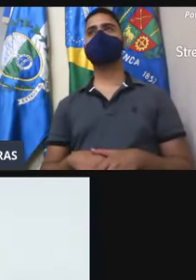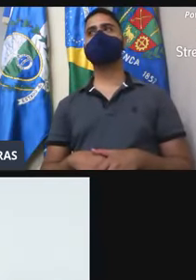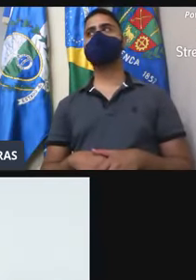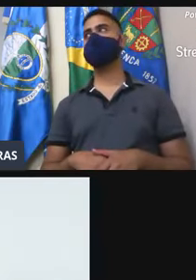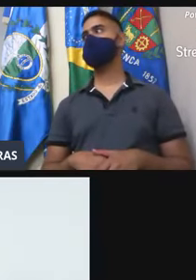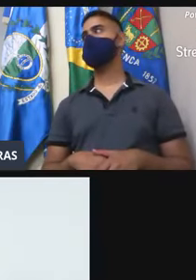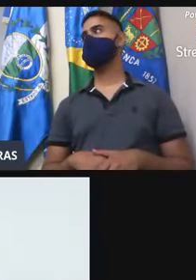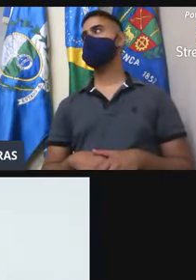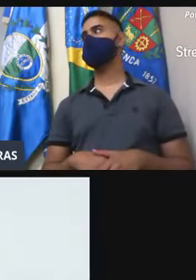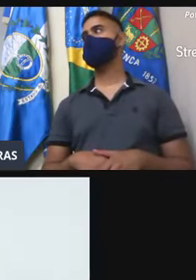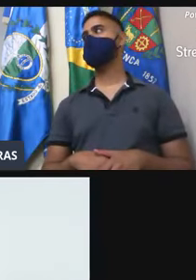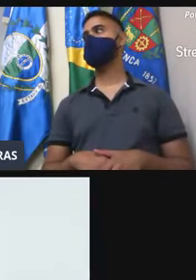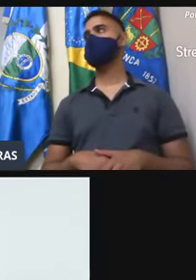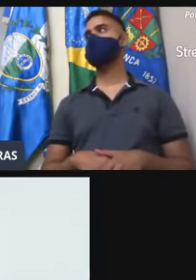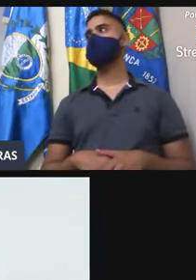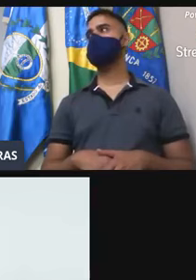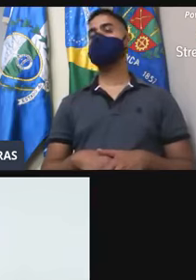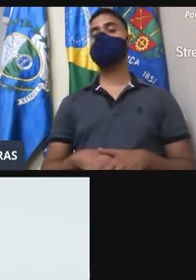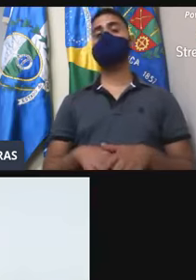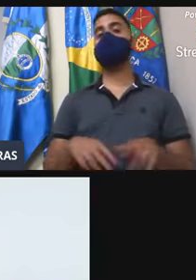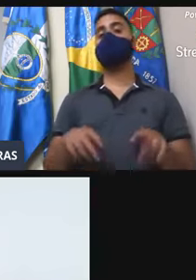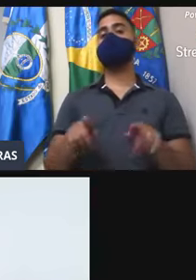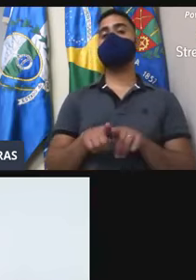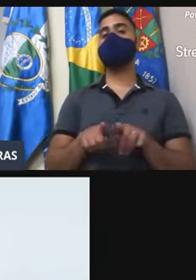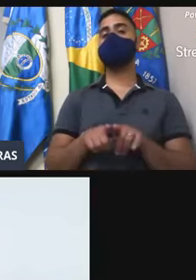presidente, eu, hoje em exercício,